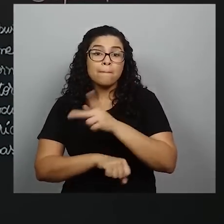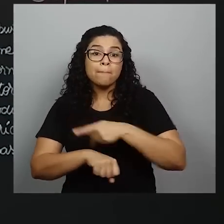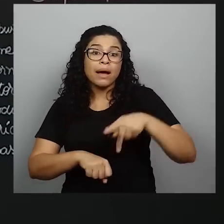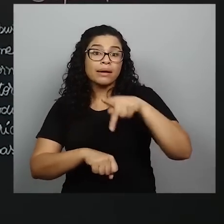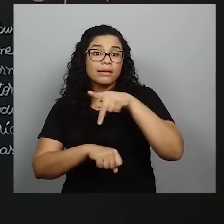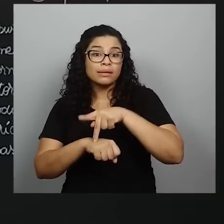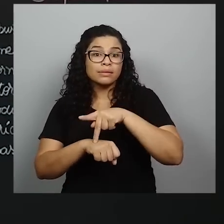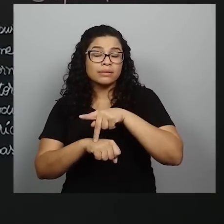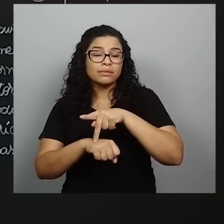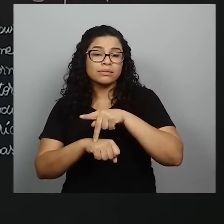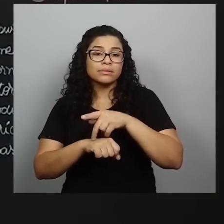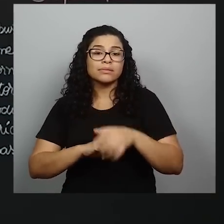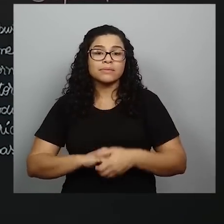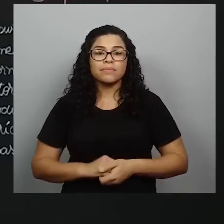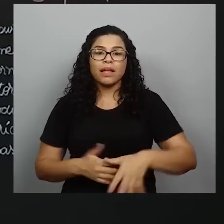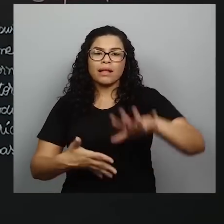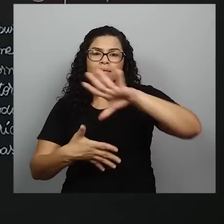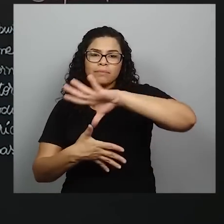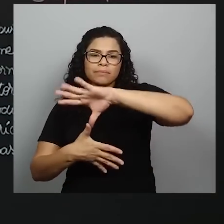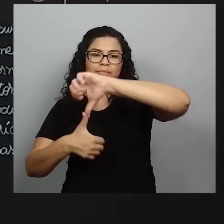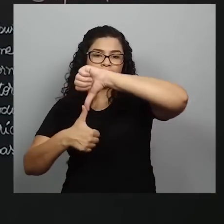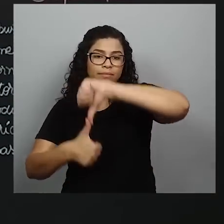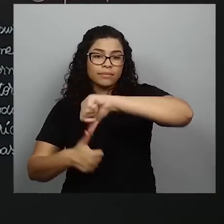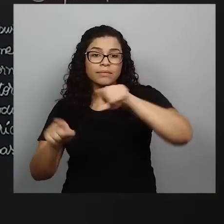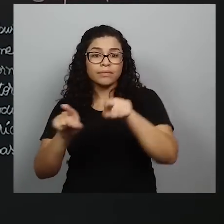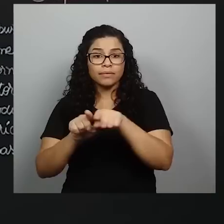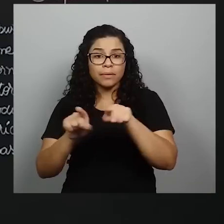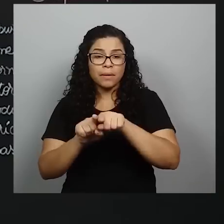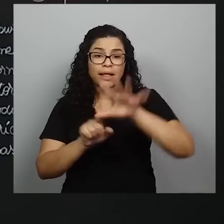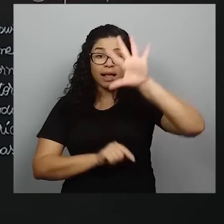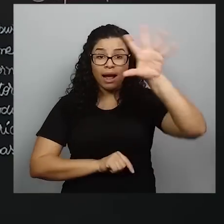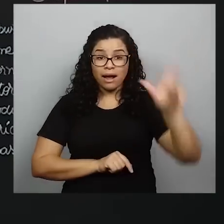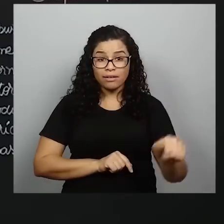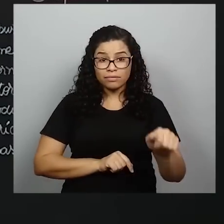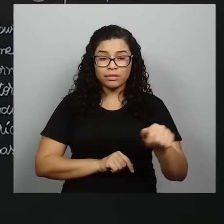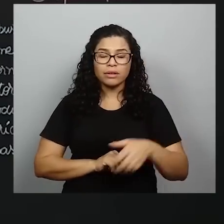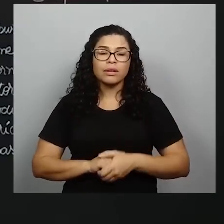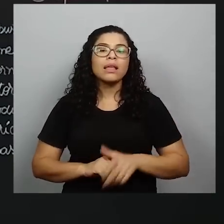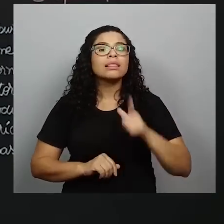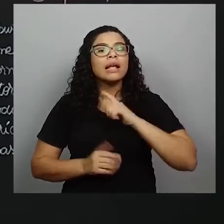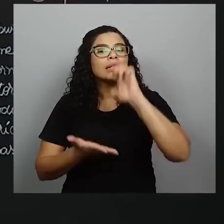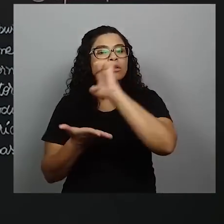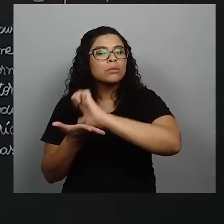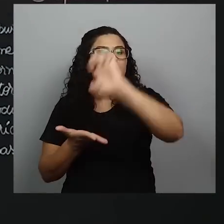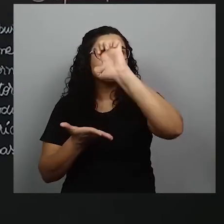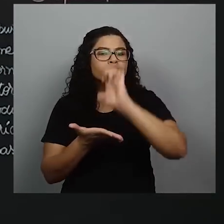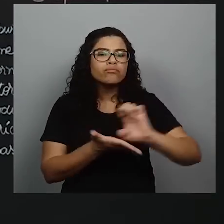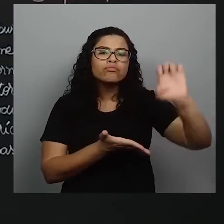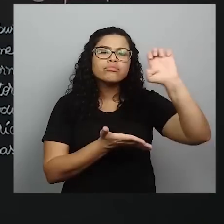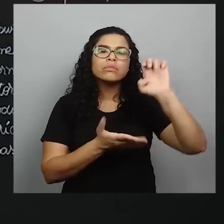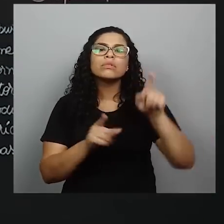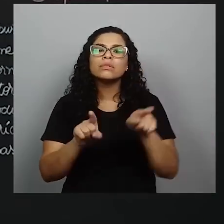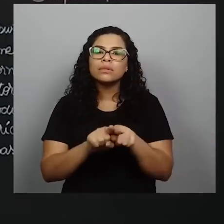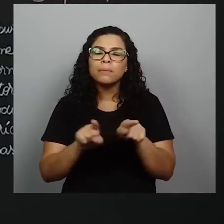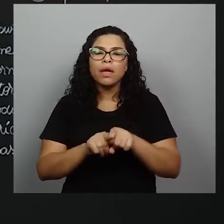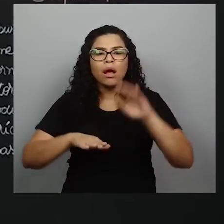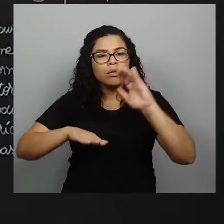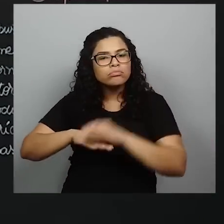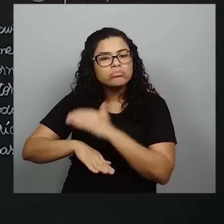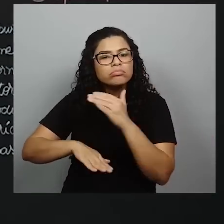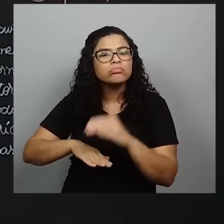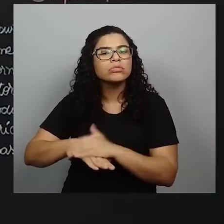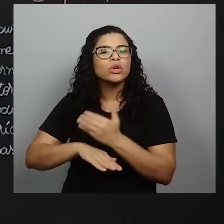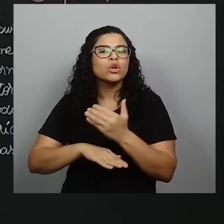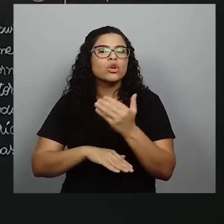países da América Central e também da África. Então, nós temos aí uma exportação de produtos industrializados.